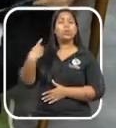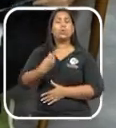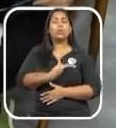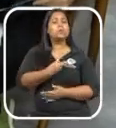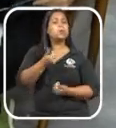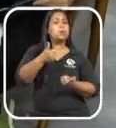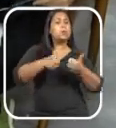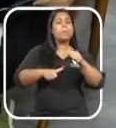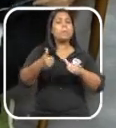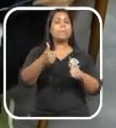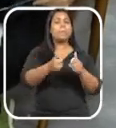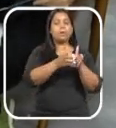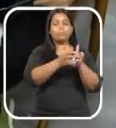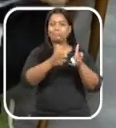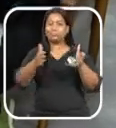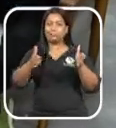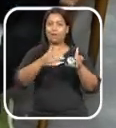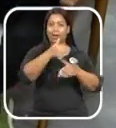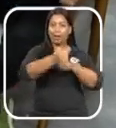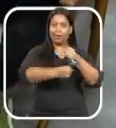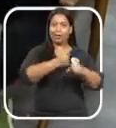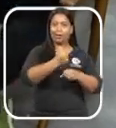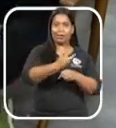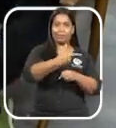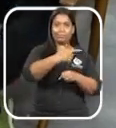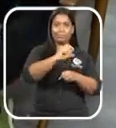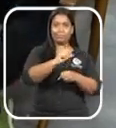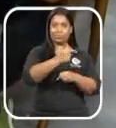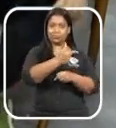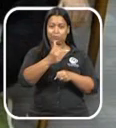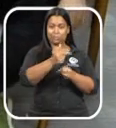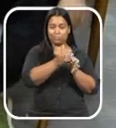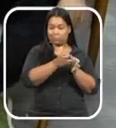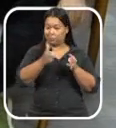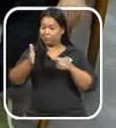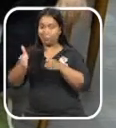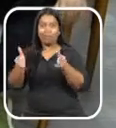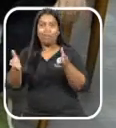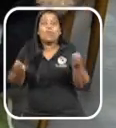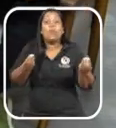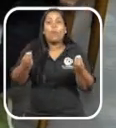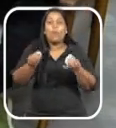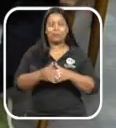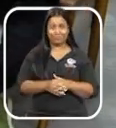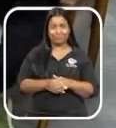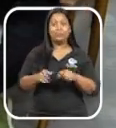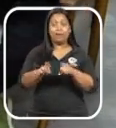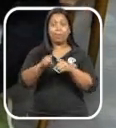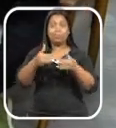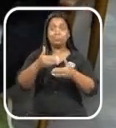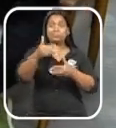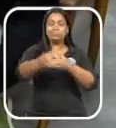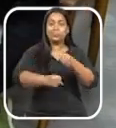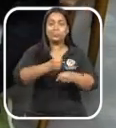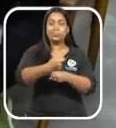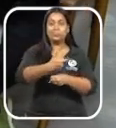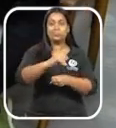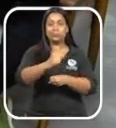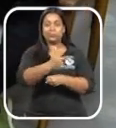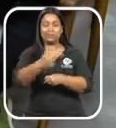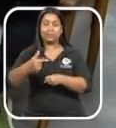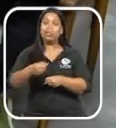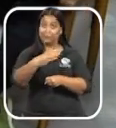bem-vindo ao Questão de Ordem. Obrigado, Matheus. Agradeço a oportunidade da gente Falar de conversar, política, vamos falar de lá? política. Vamos